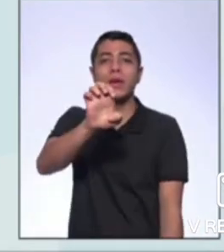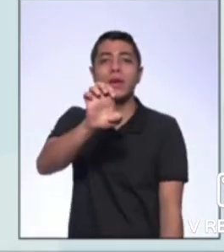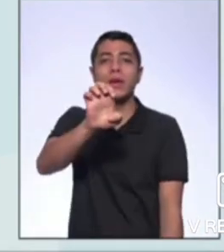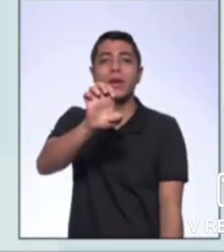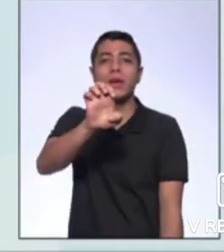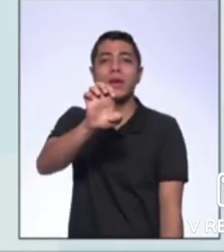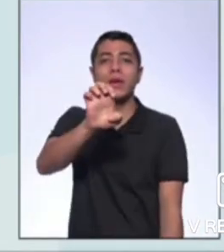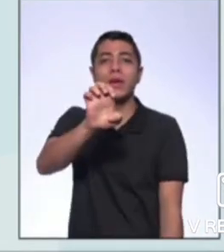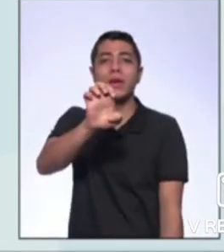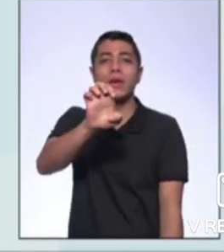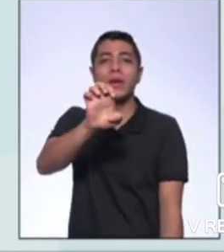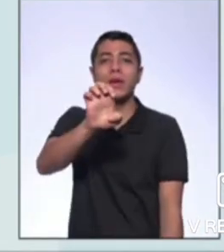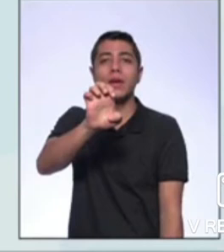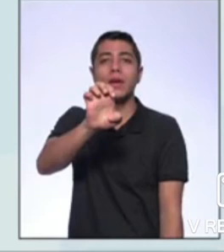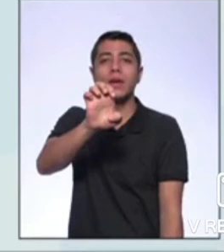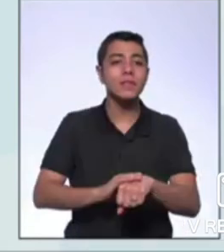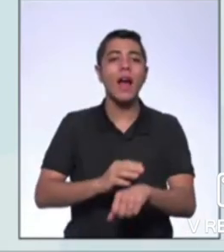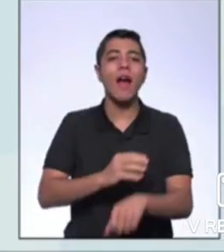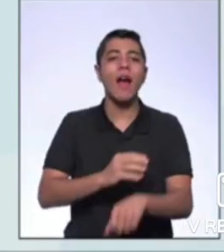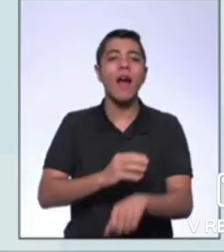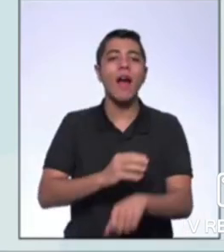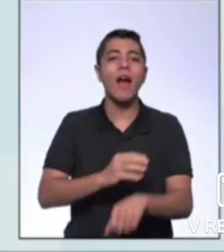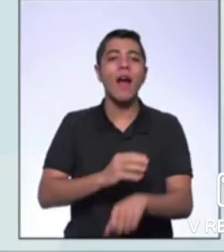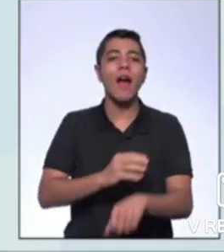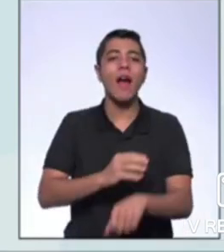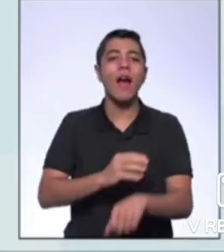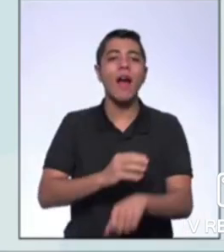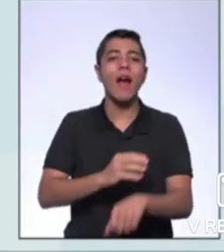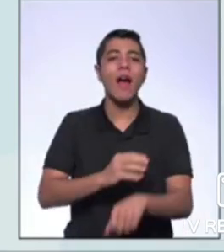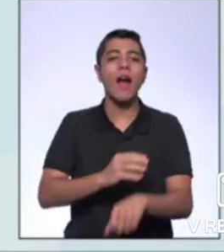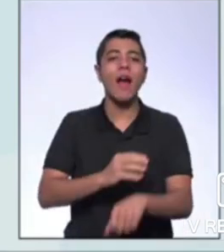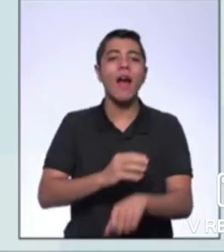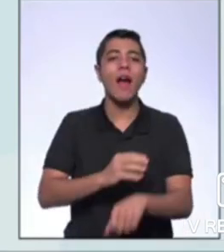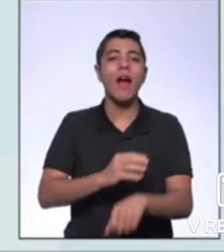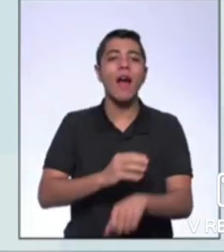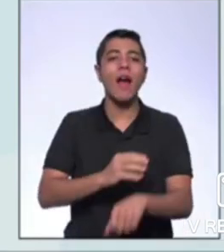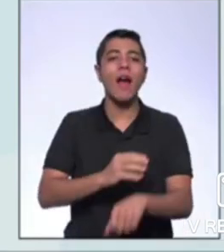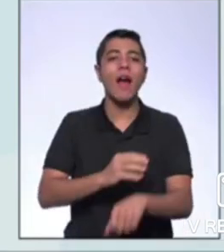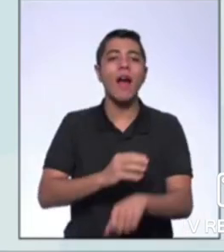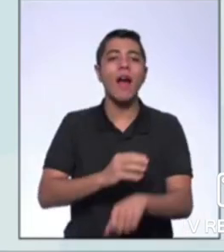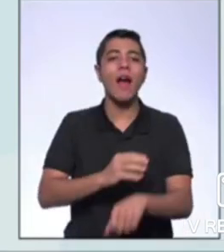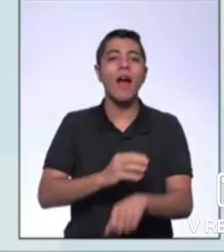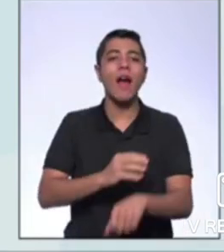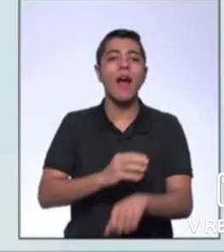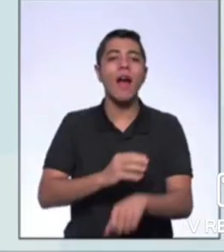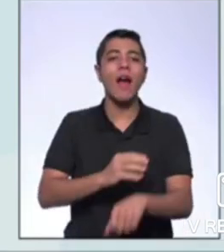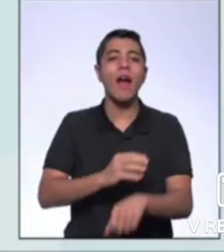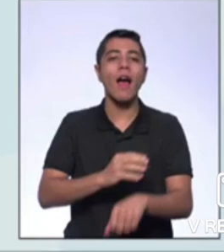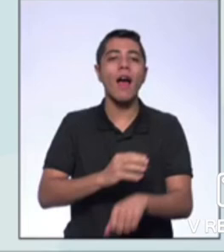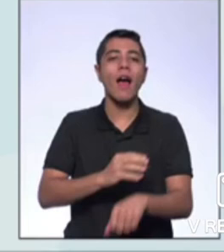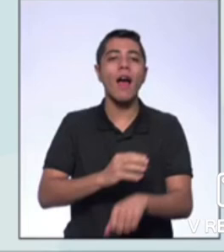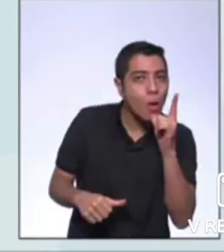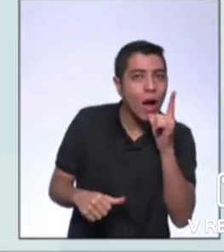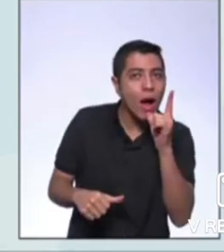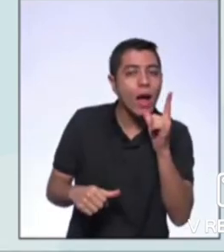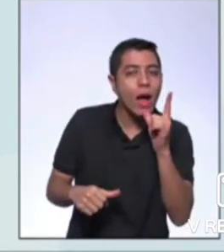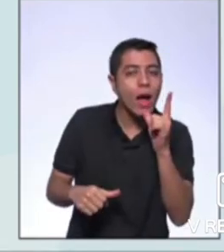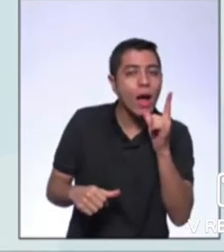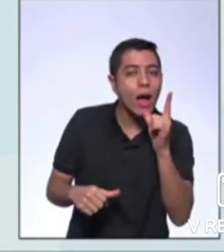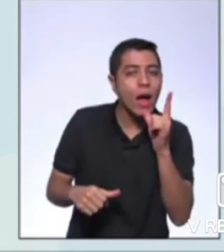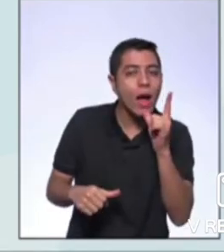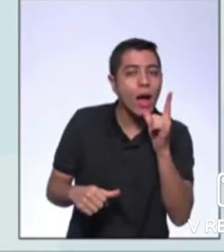álcool, né? E vai precipitar, porque ele é insolúvel. E com essa precipitação, eu consigo fazer a filtração,